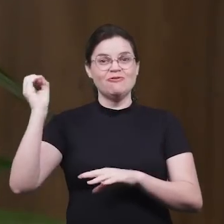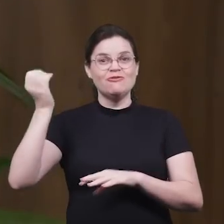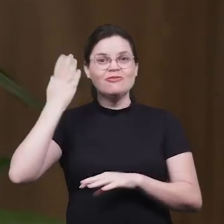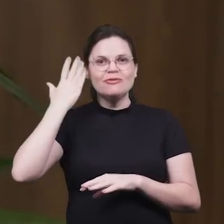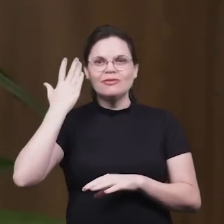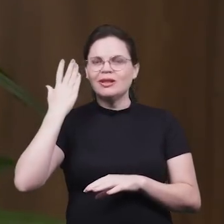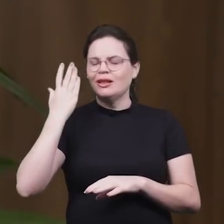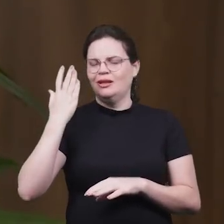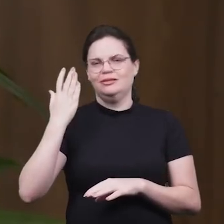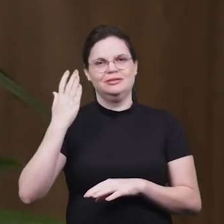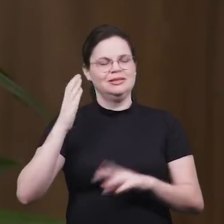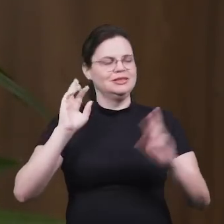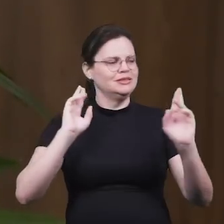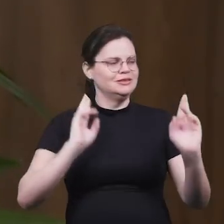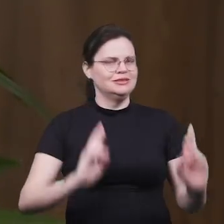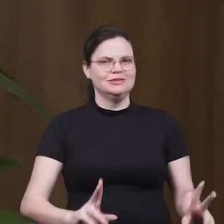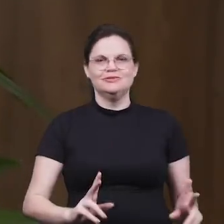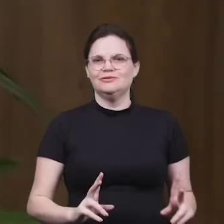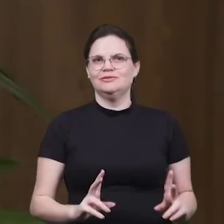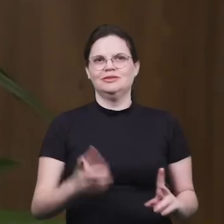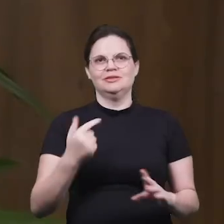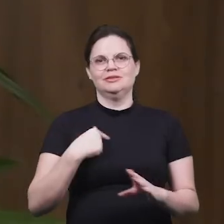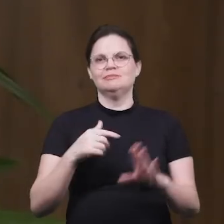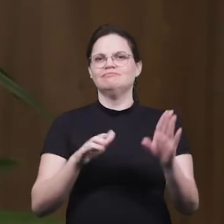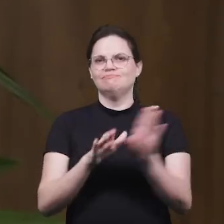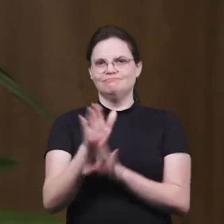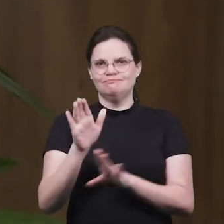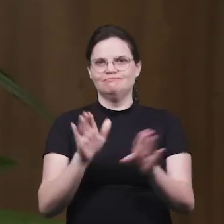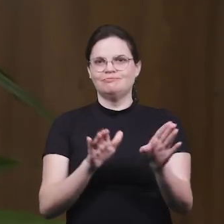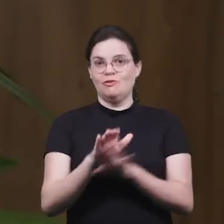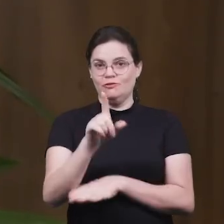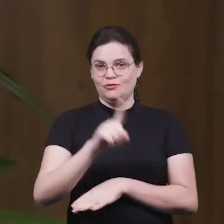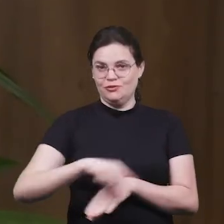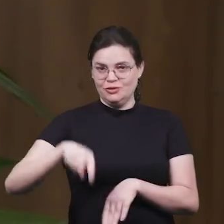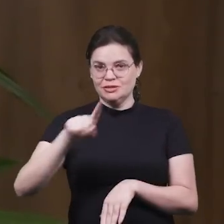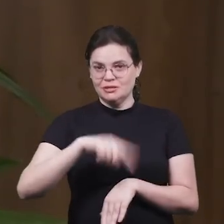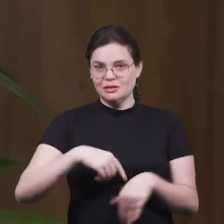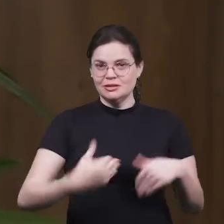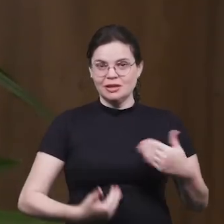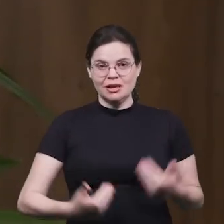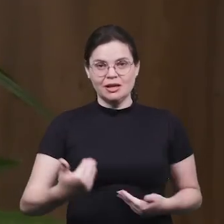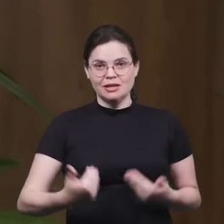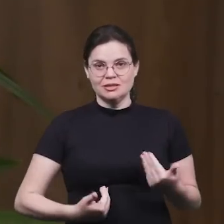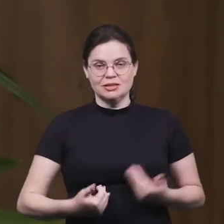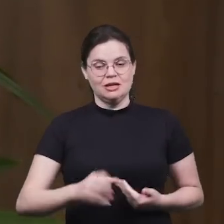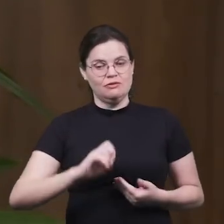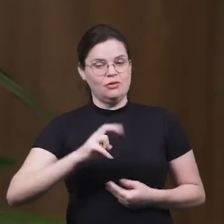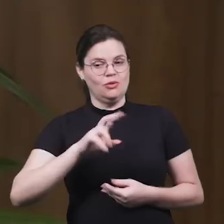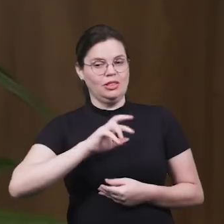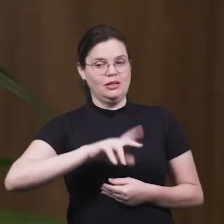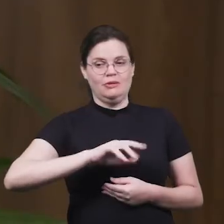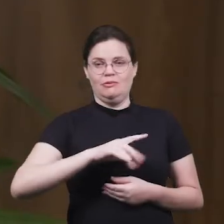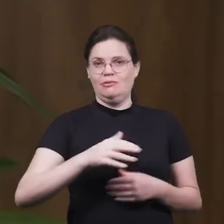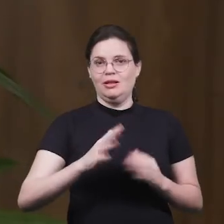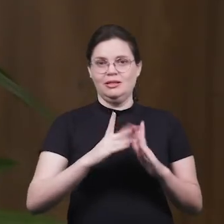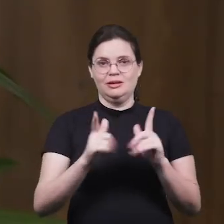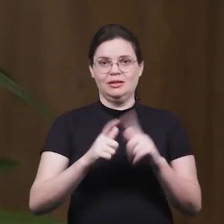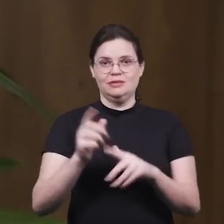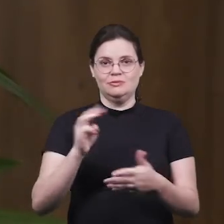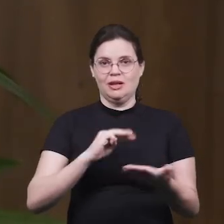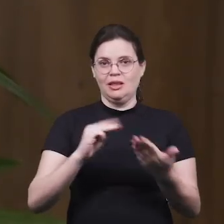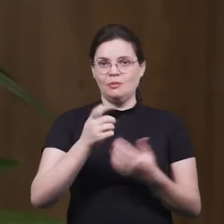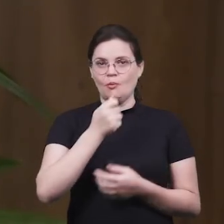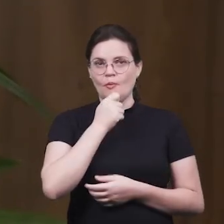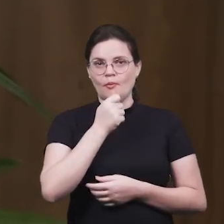revelada. E eu aconselho todos que são da igreja e que não são da nossa igreja, eu acho que não